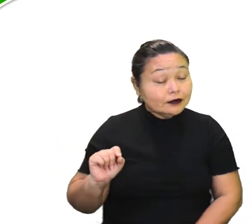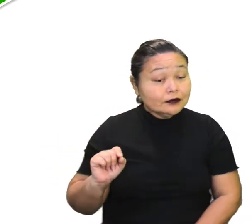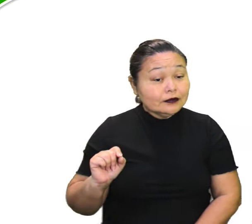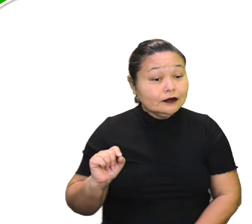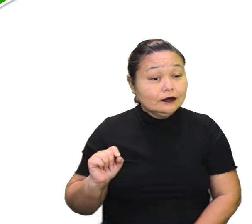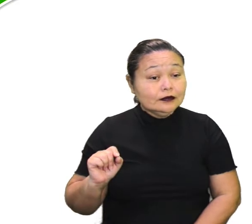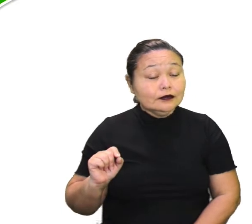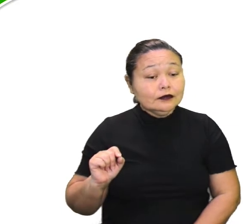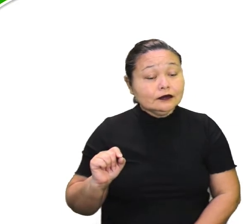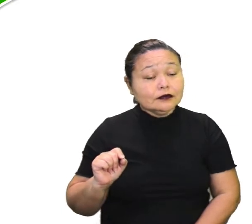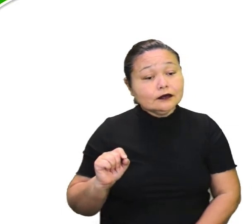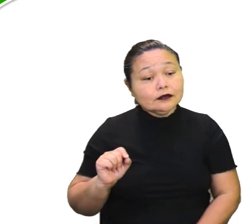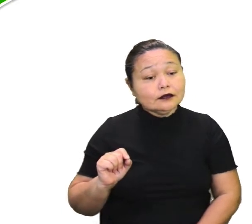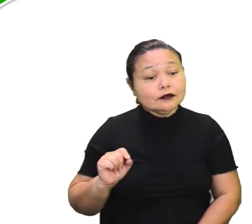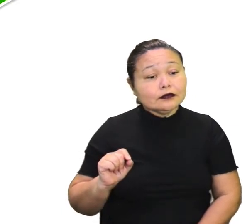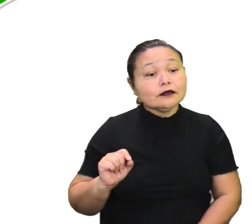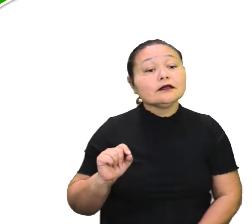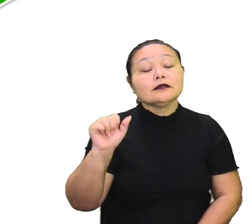literários?